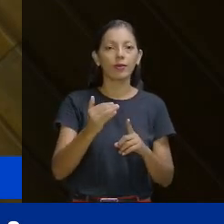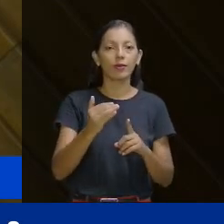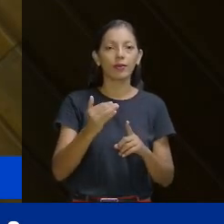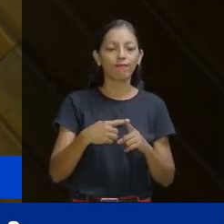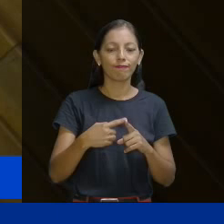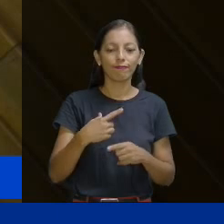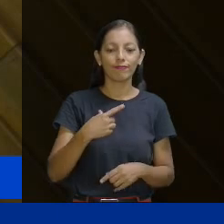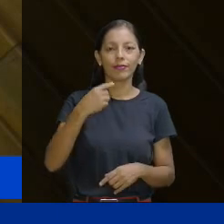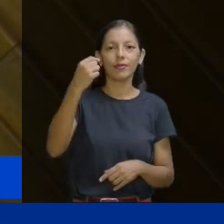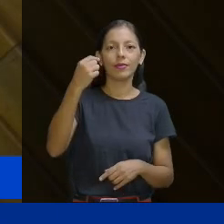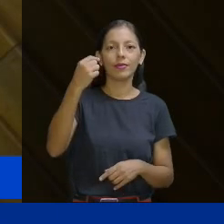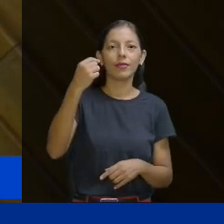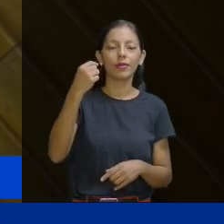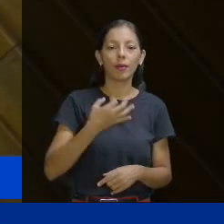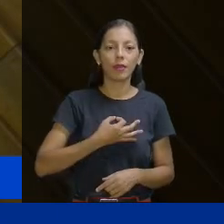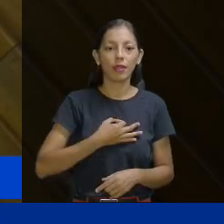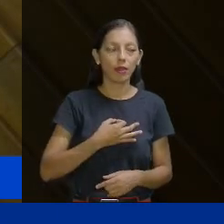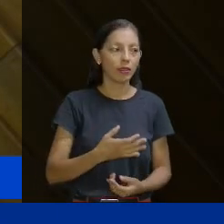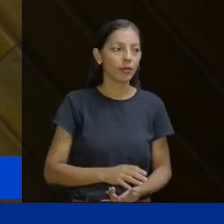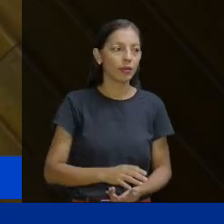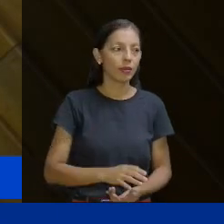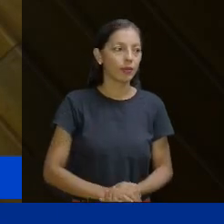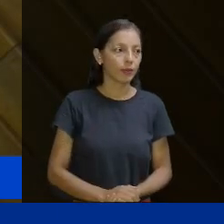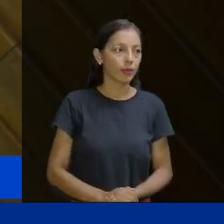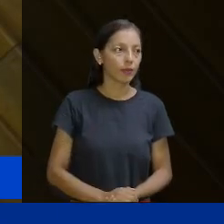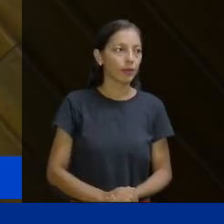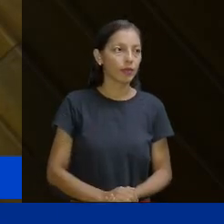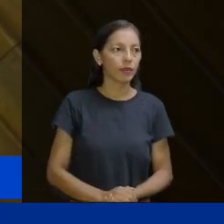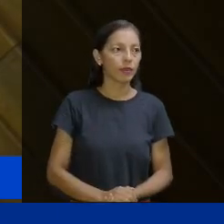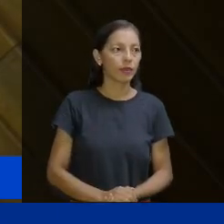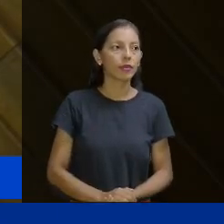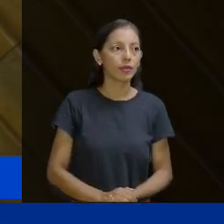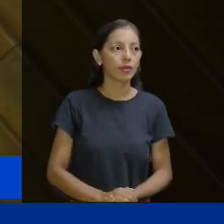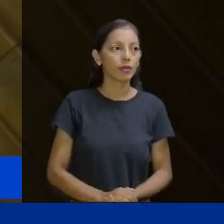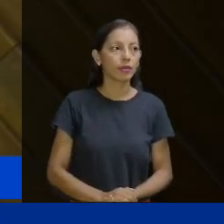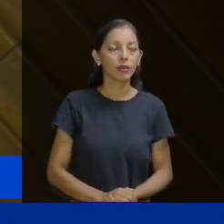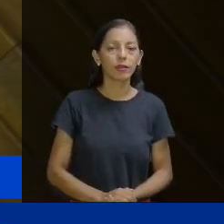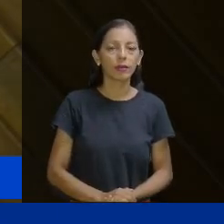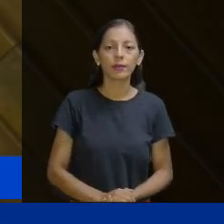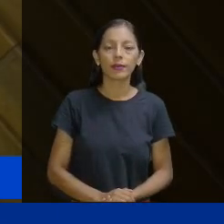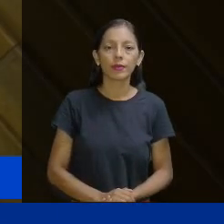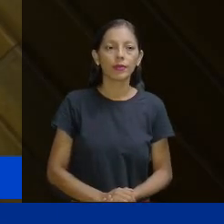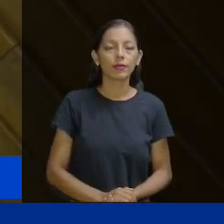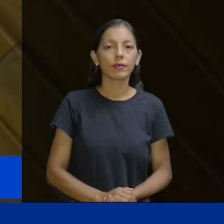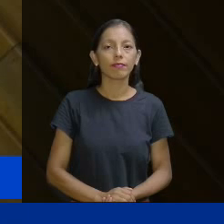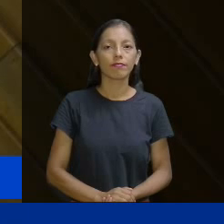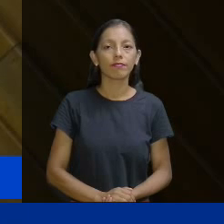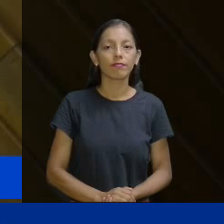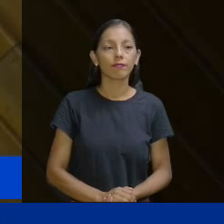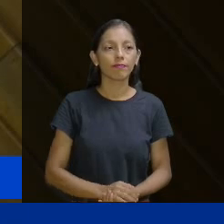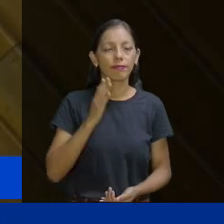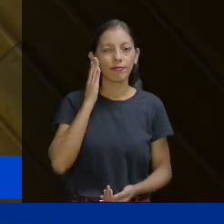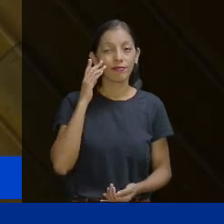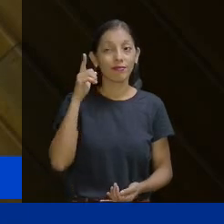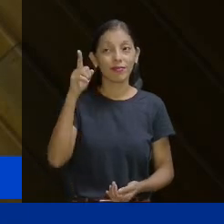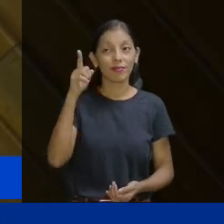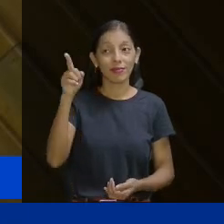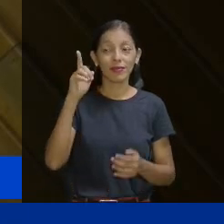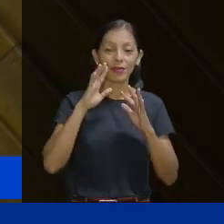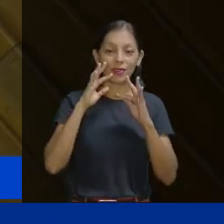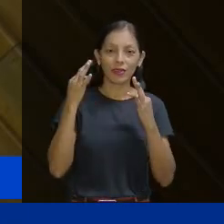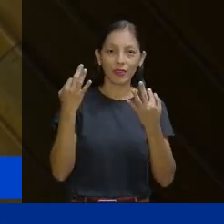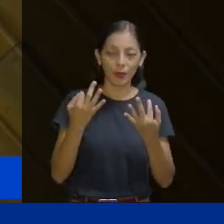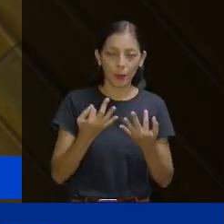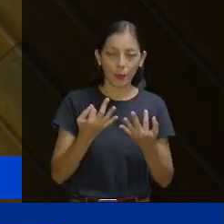mérito eleitoral. Estejam certos que vai ficar num ambiente que eu tenho